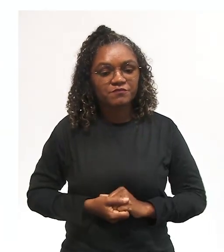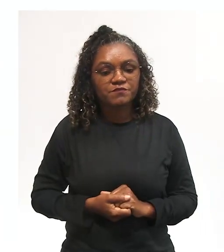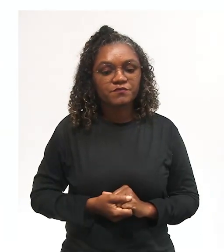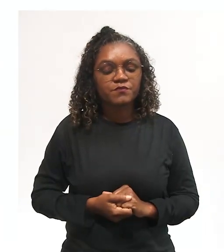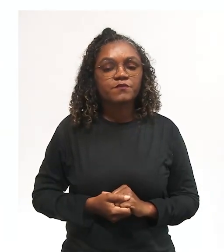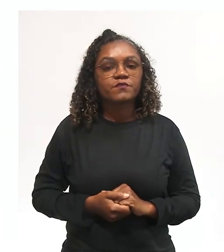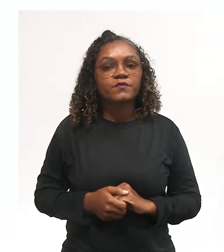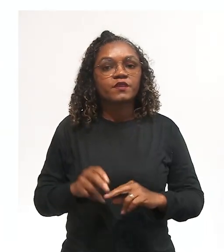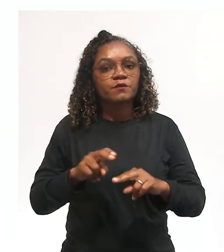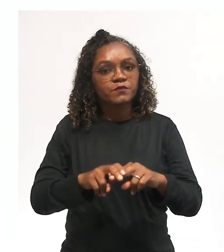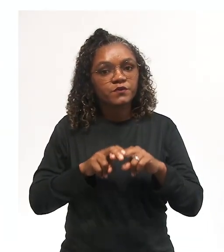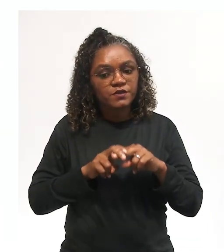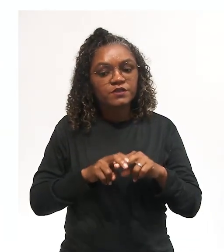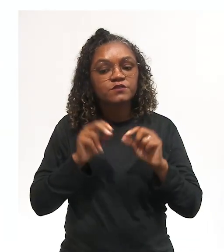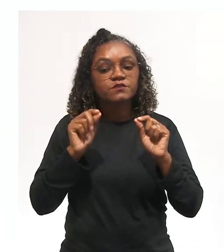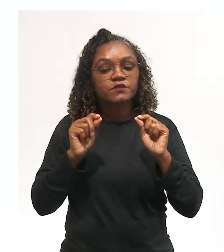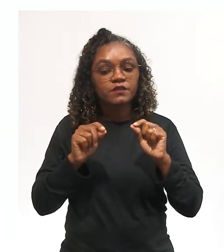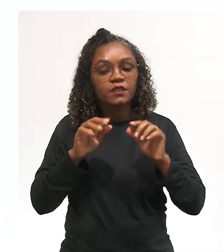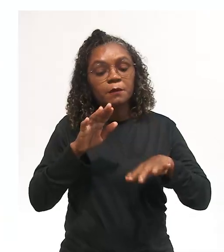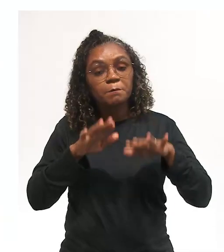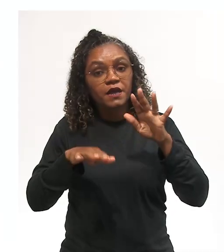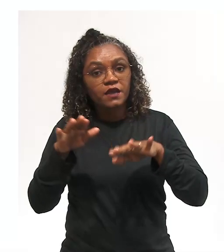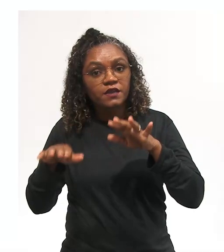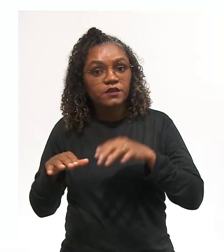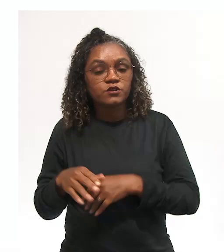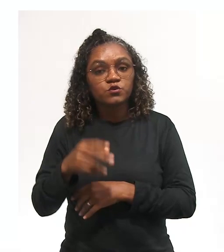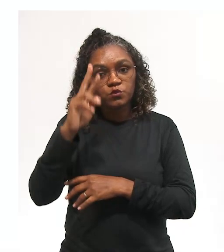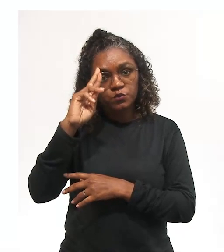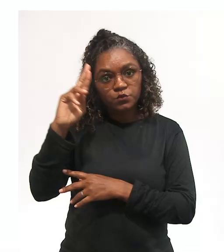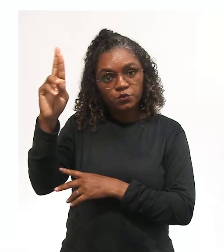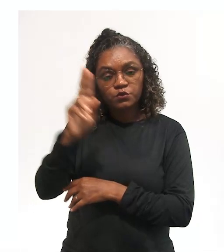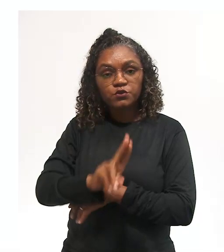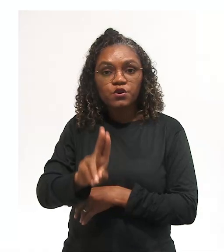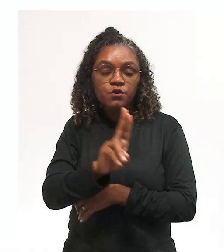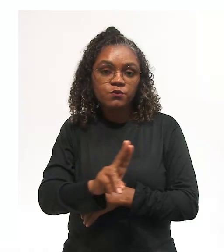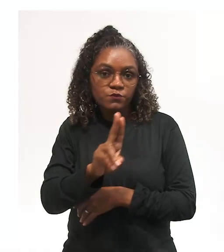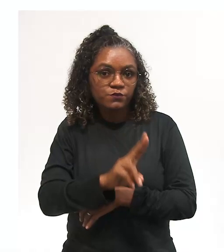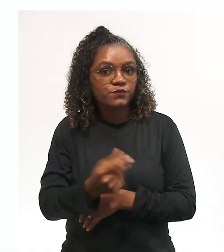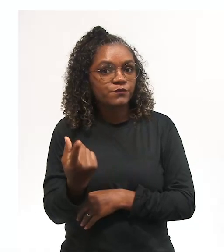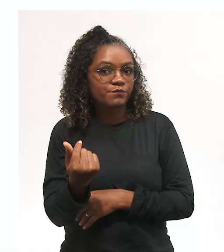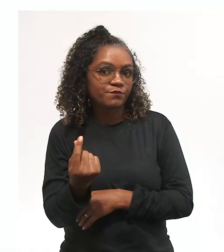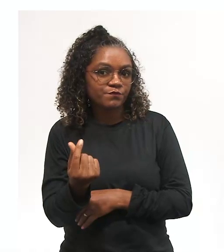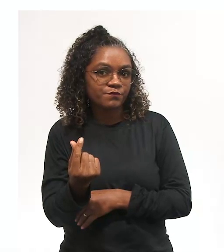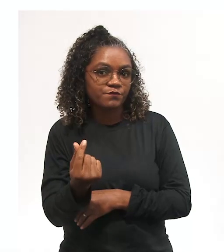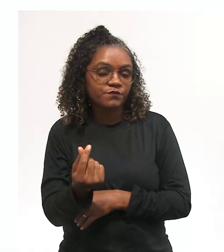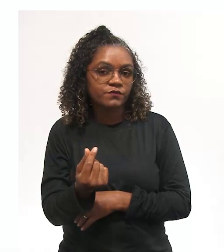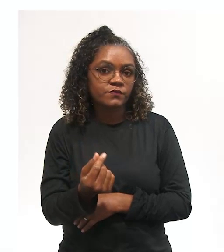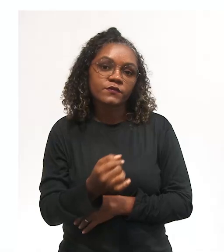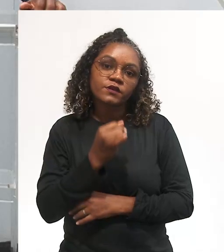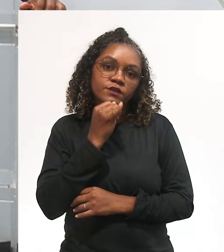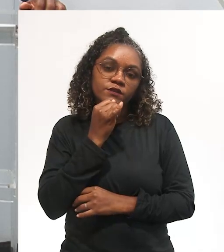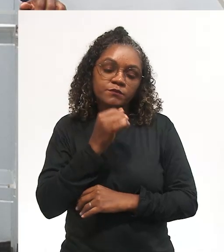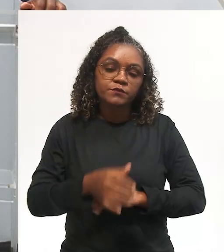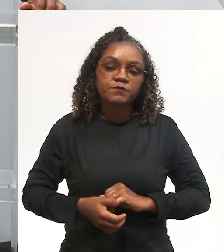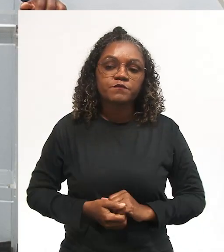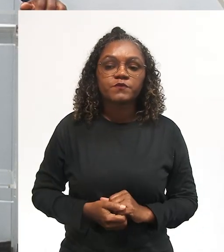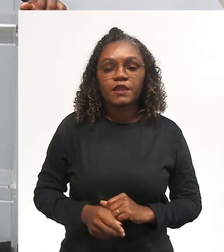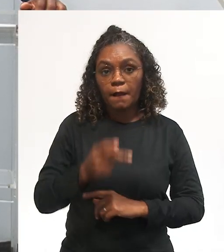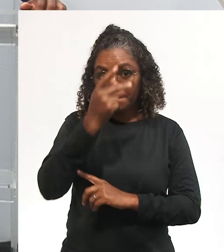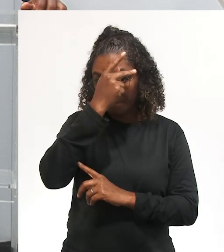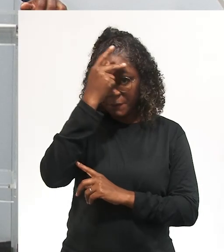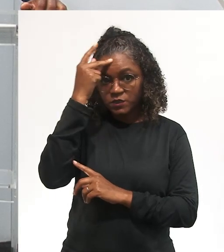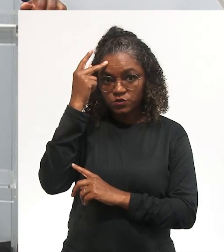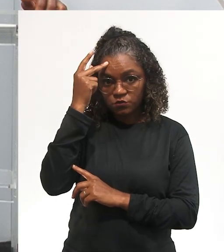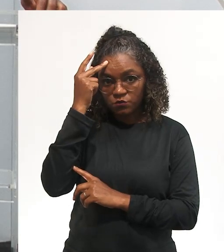pela privação por parte do seu dono da utilização do dinheiro. Alguém que se dispõe a emprestar